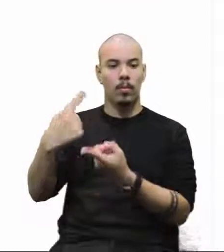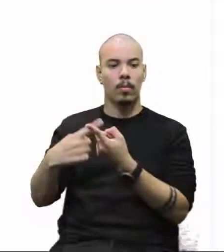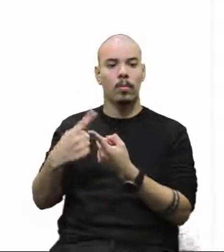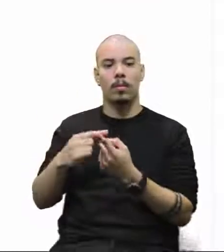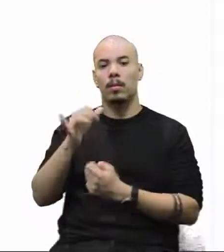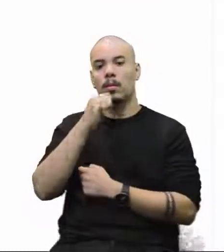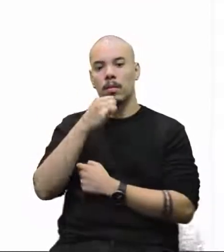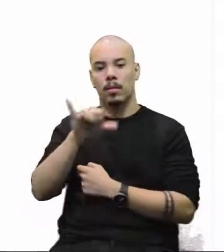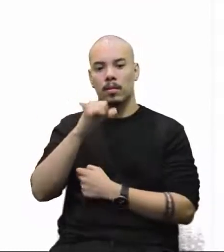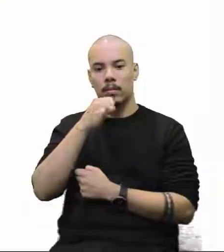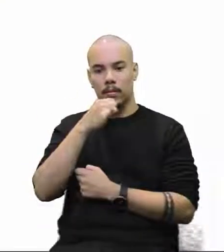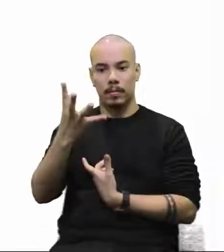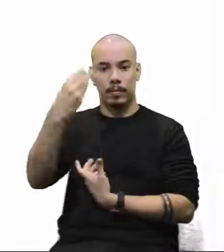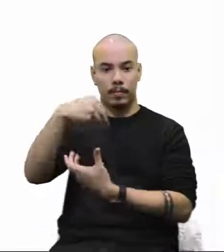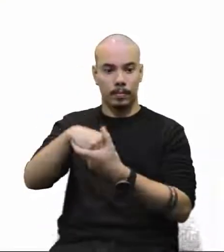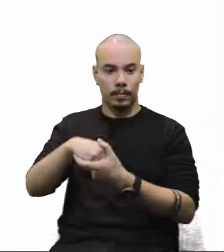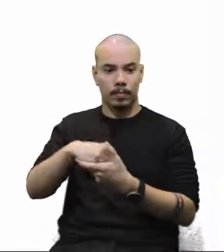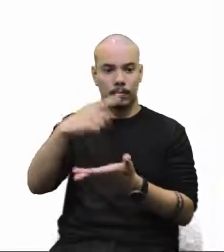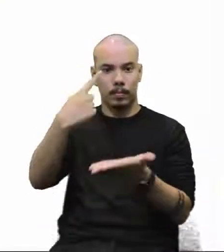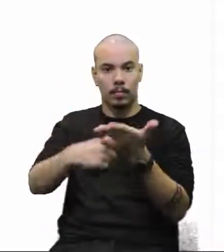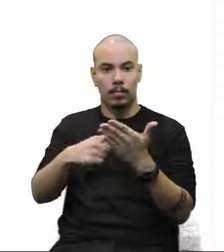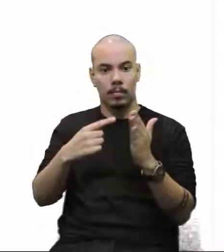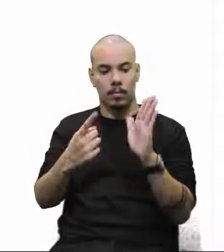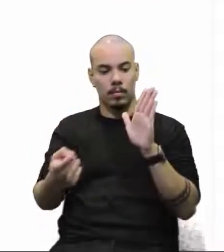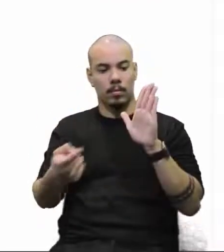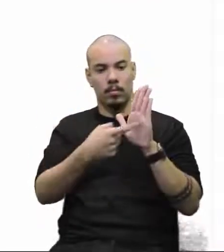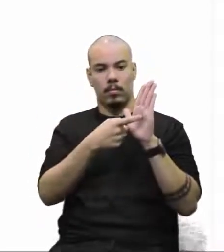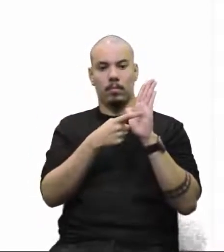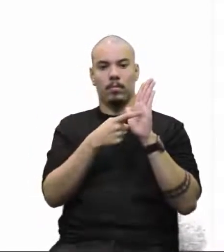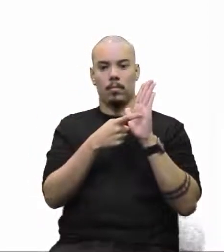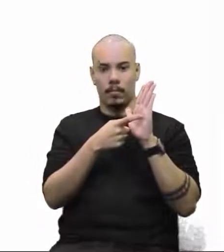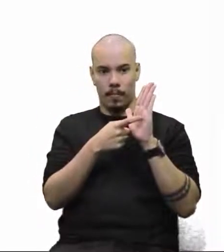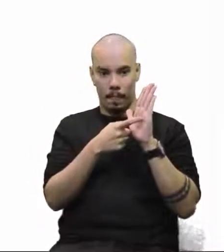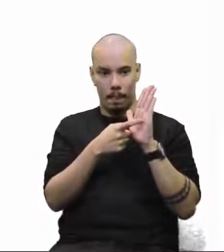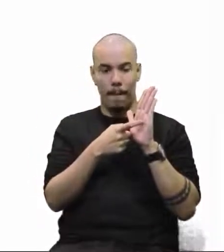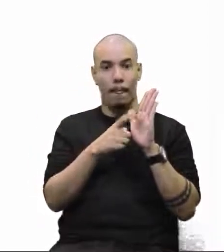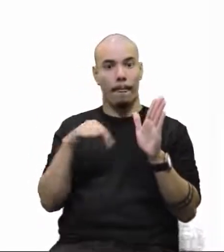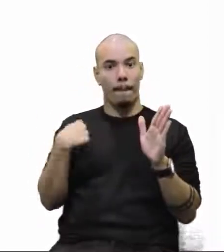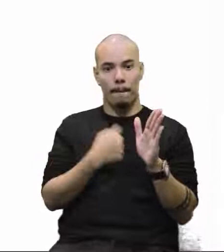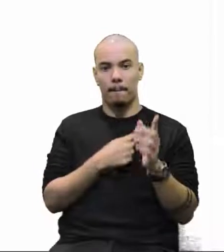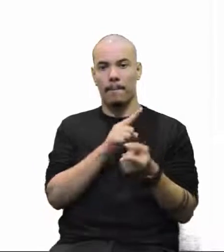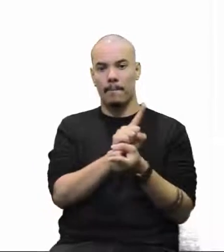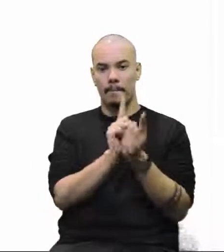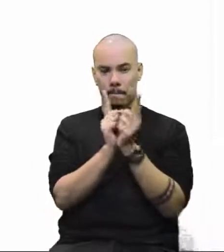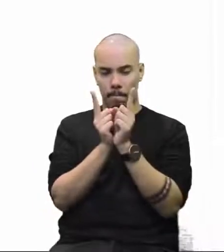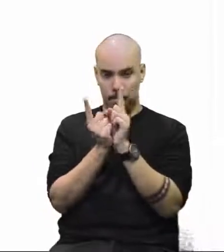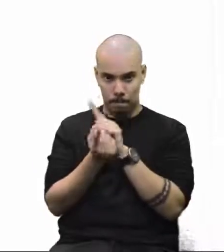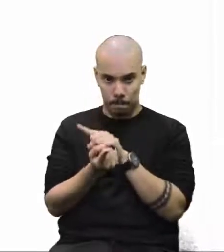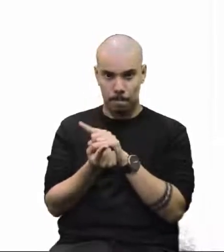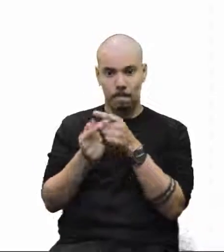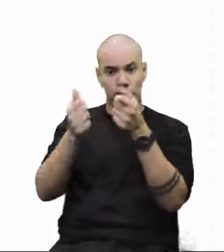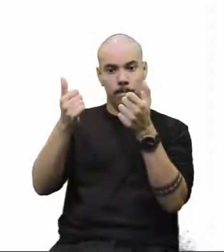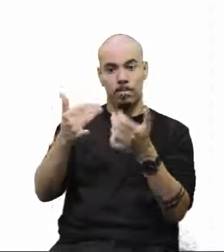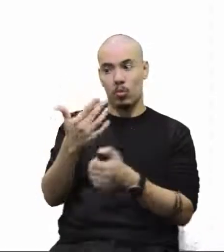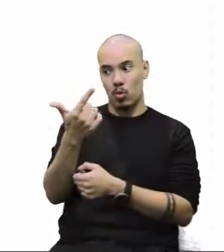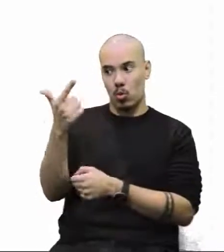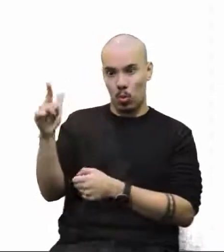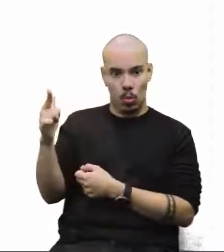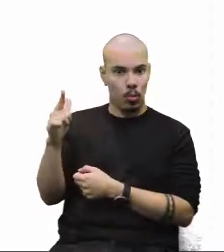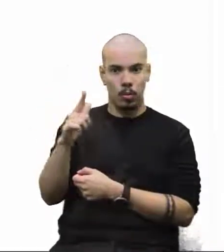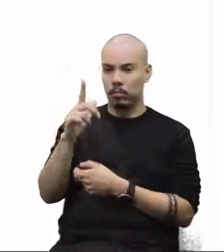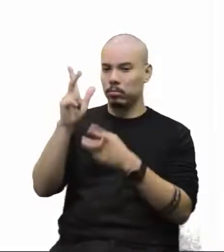as correntes elétricas estão perpendiculares ao plano da figura. Nós invertemos agora e estamos falando do outro lado, né? Exato. E vai